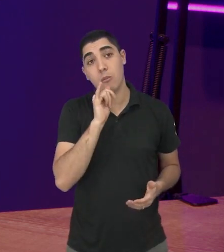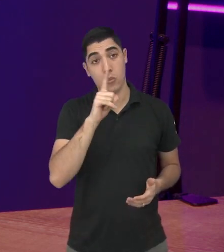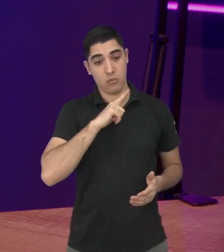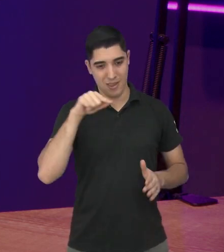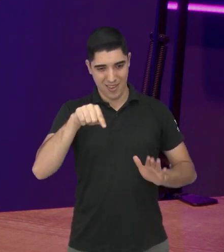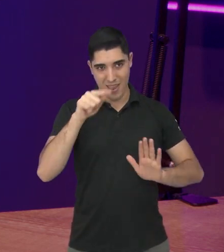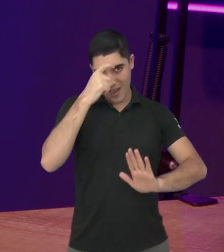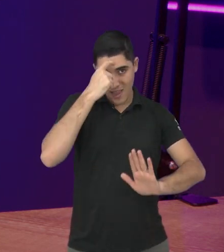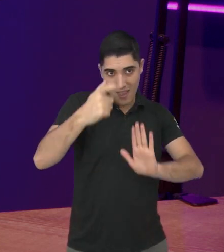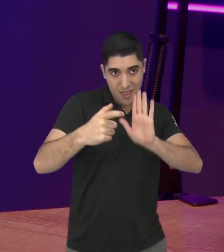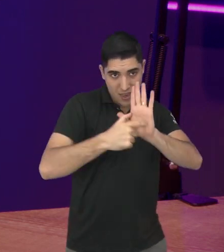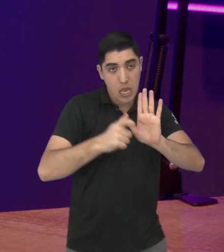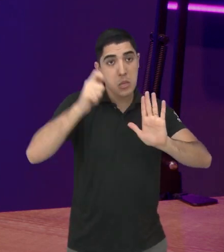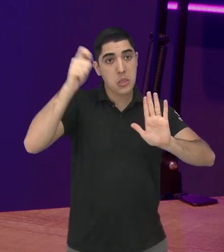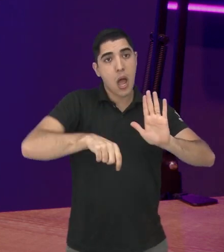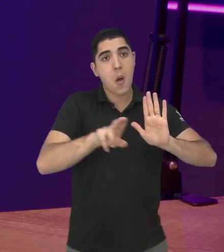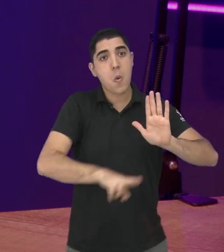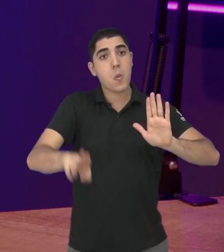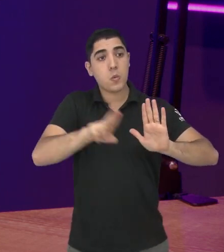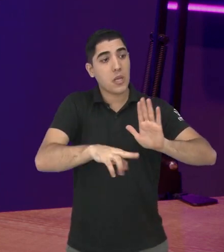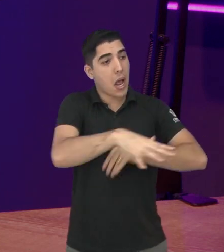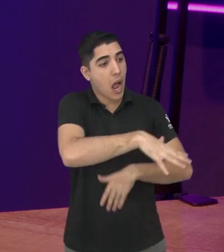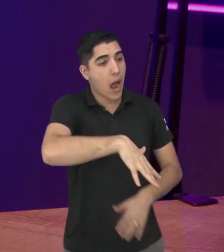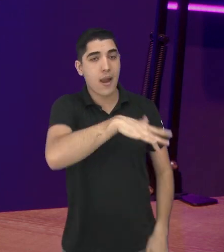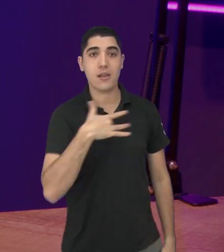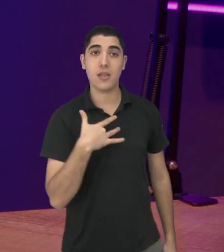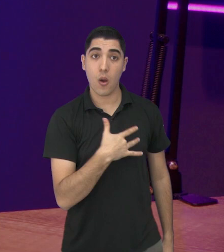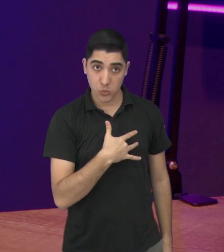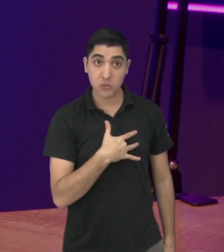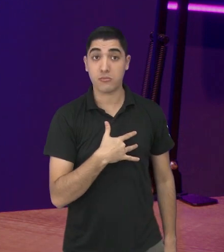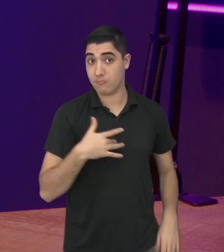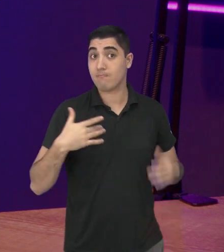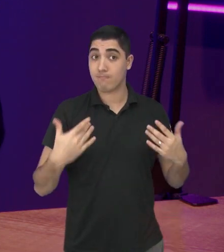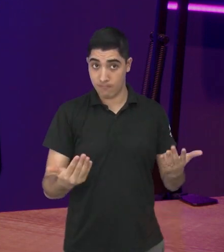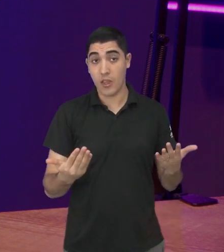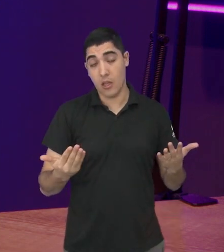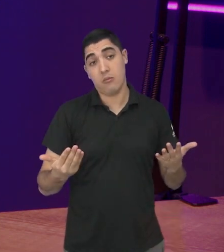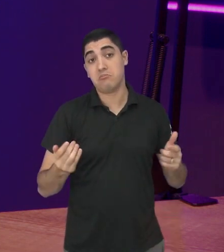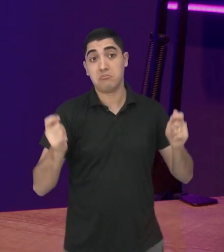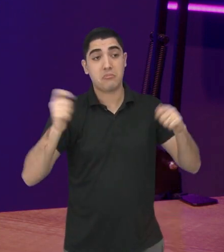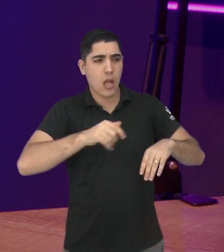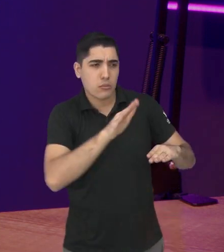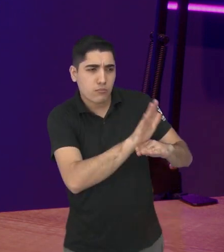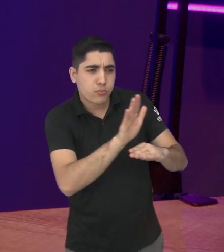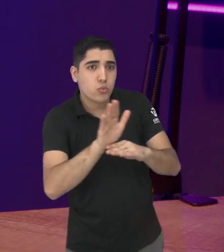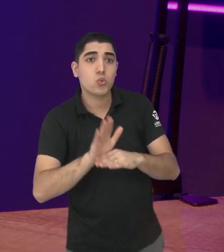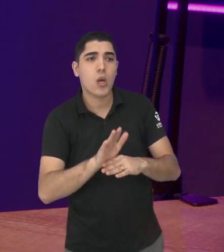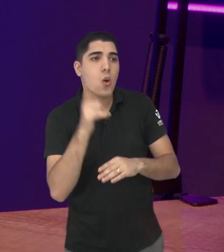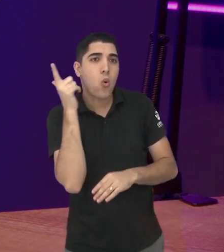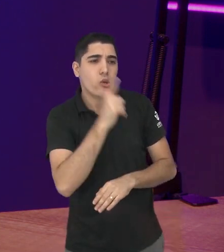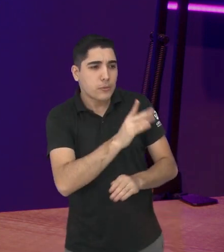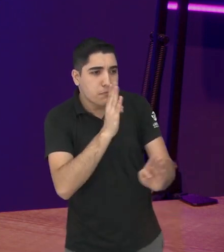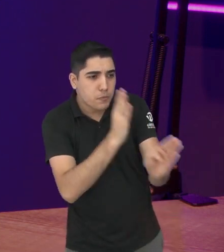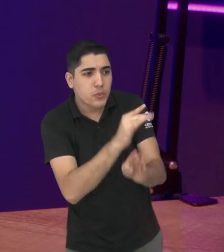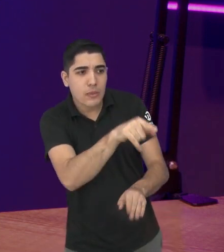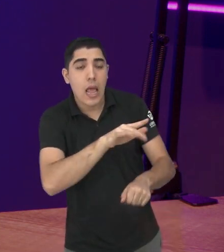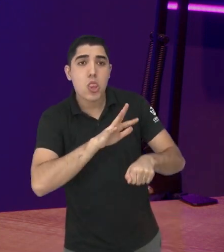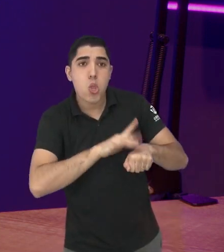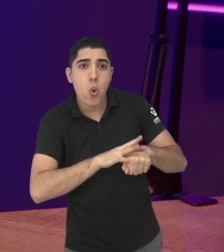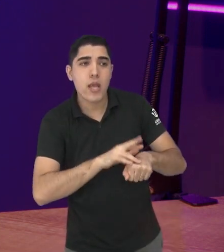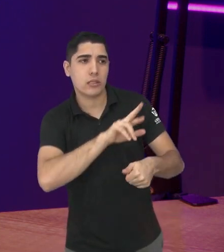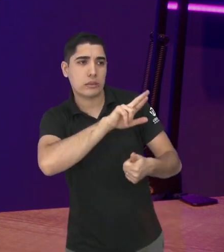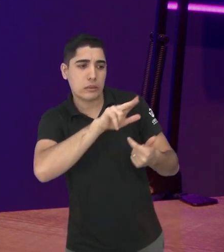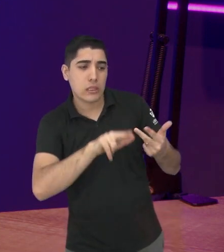a inteligência artificial é utilizada na saúde. Então, assim, ajudando em diagnósticos mais